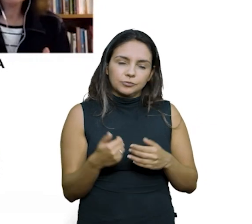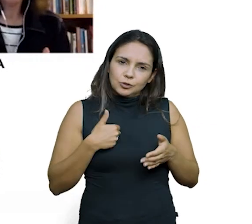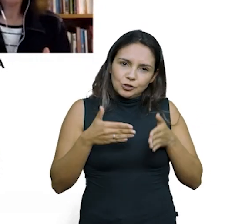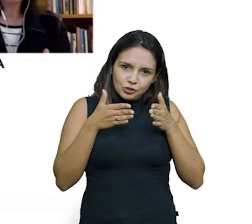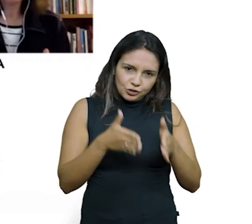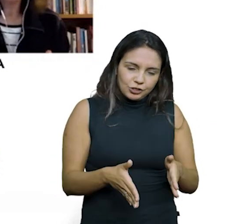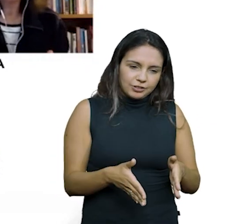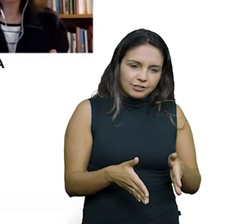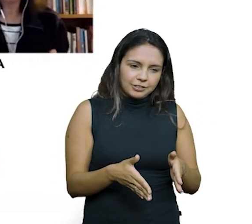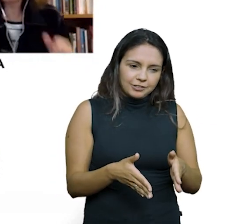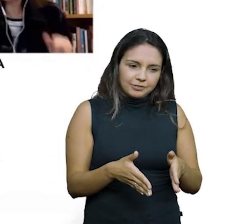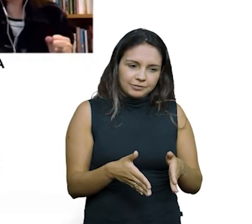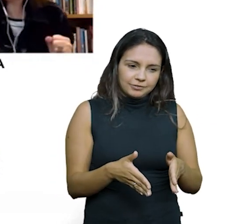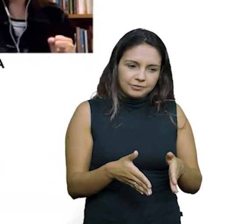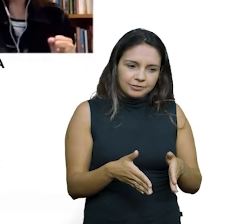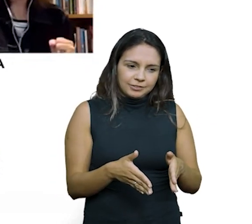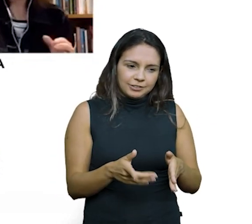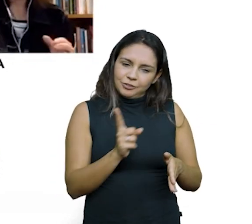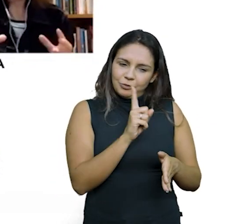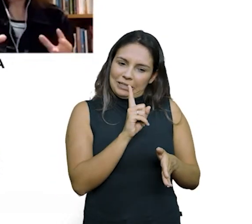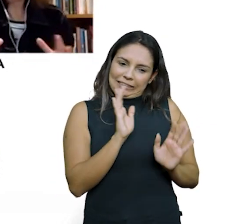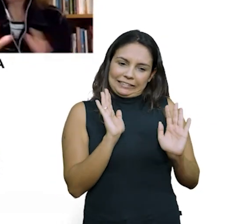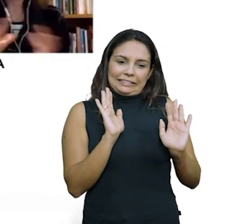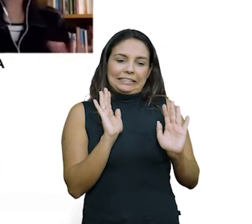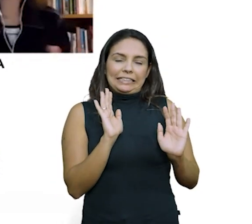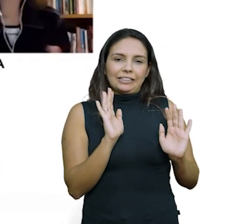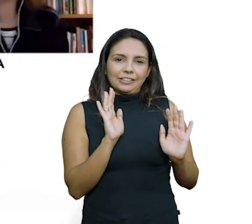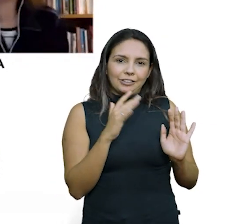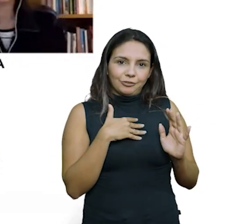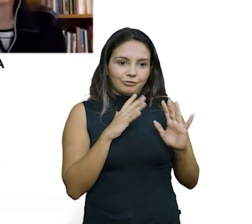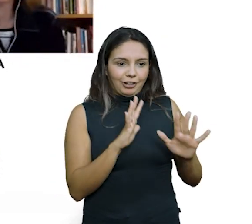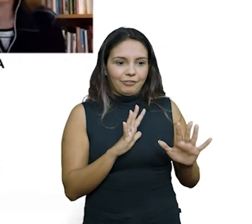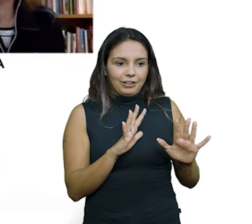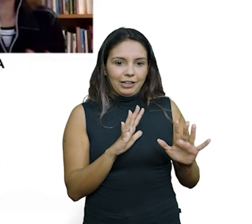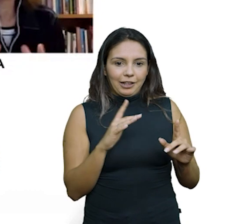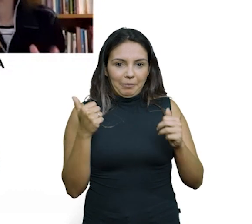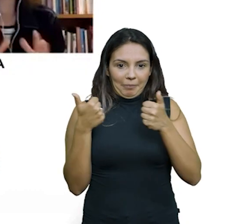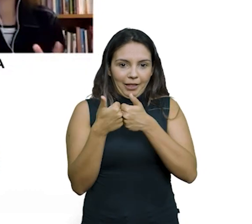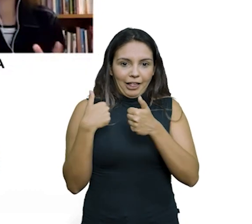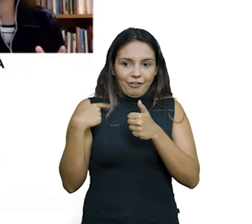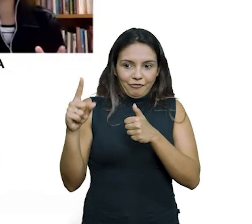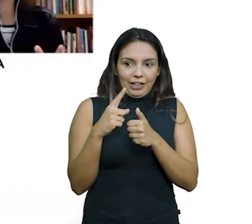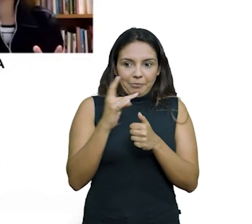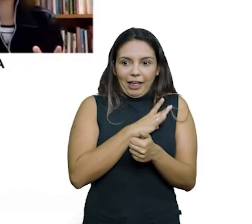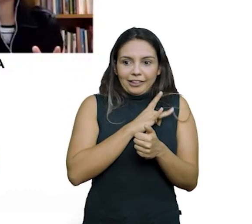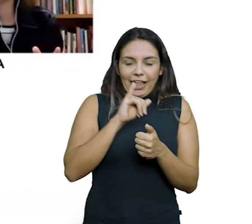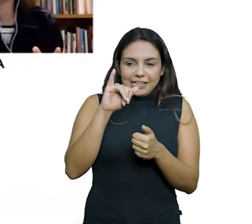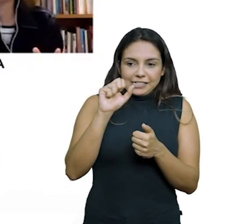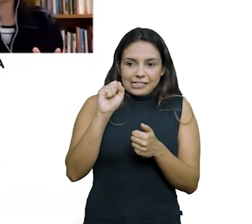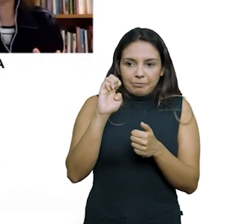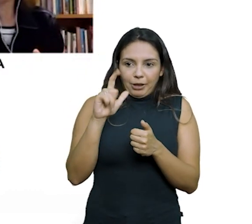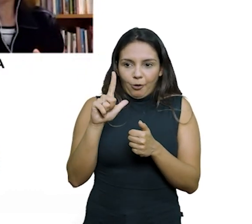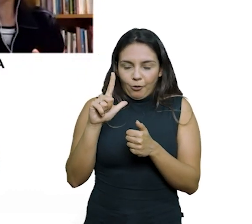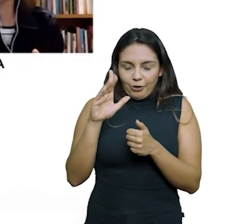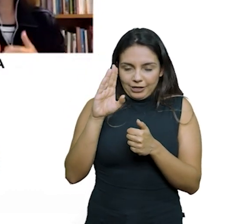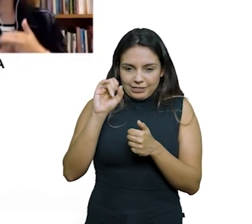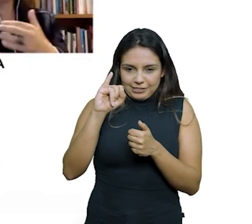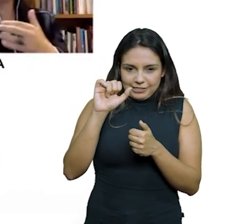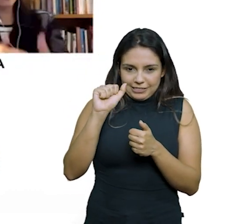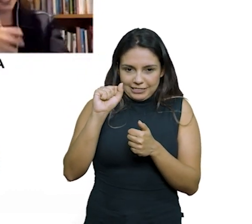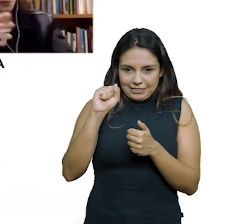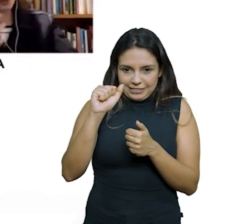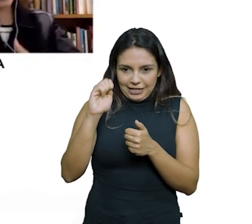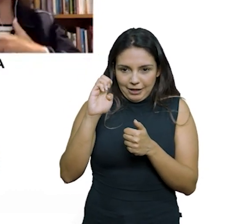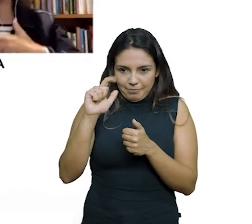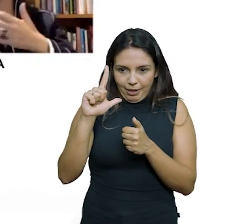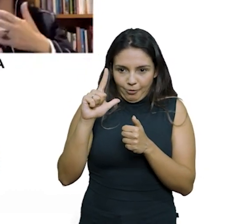eu cheguei e eu não sei, eu travei, perto da Isabel Allende eu travei. Foi preciso um